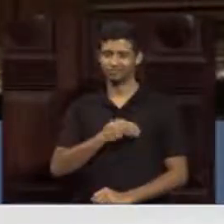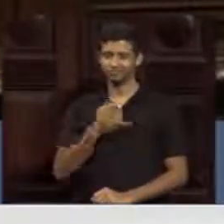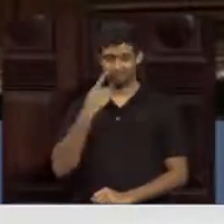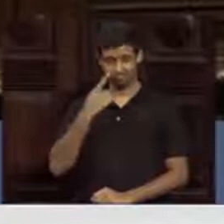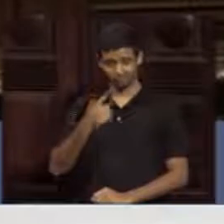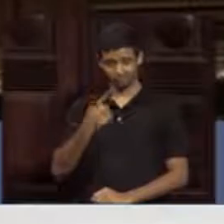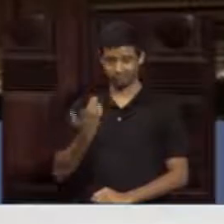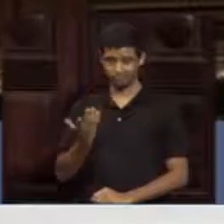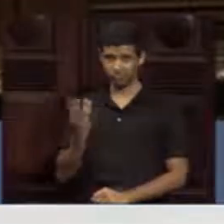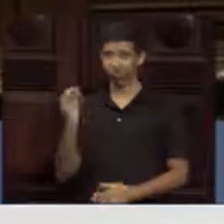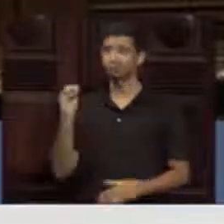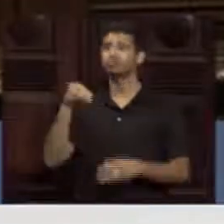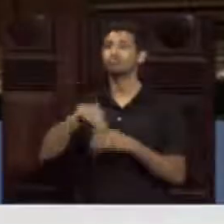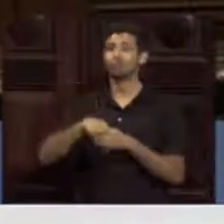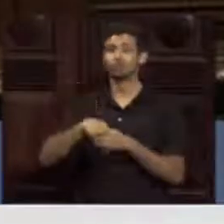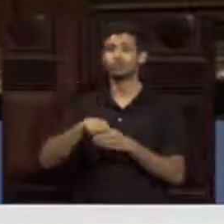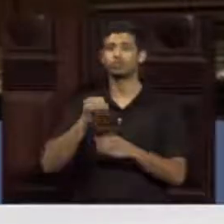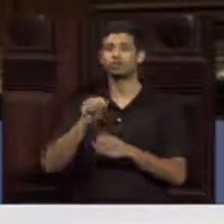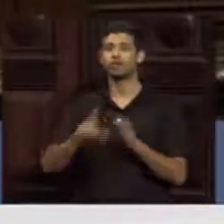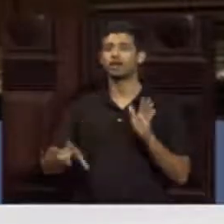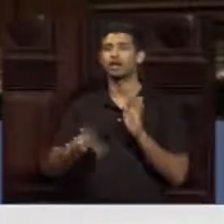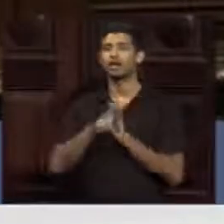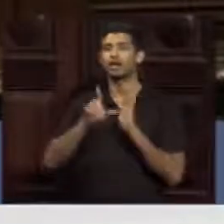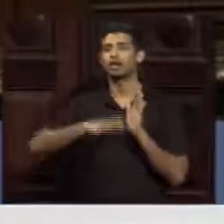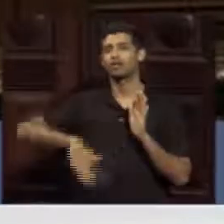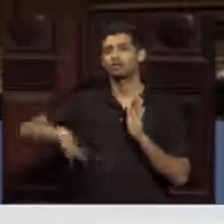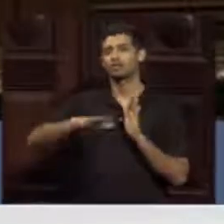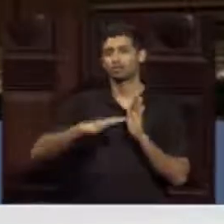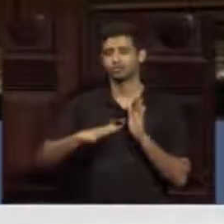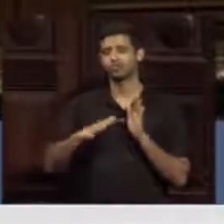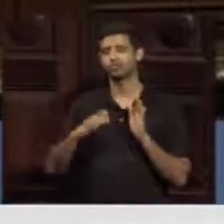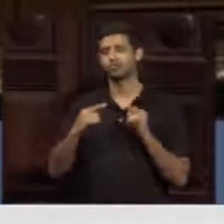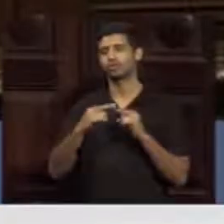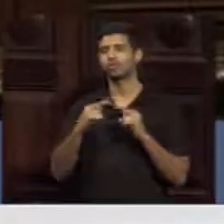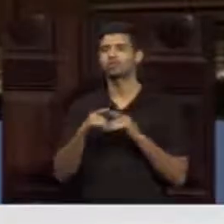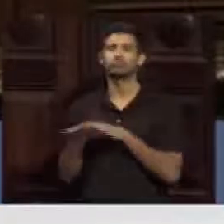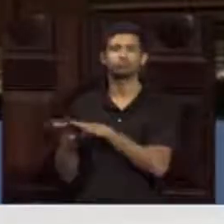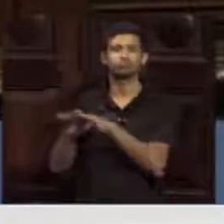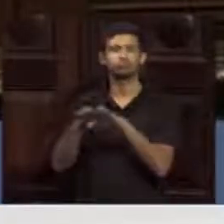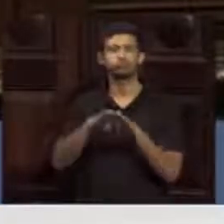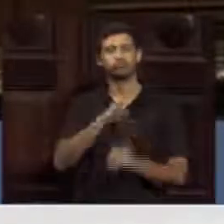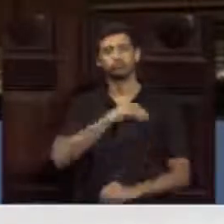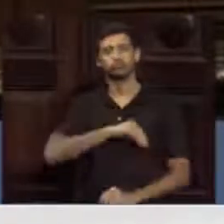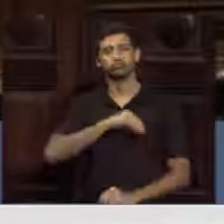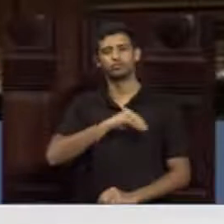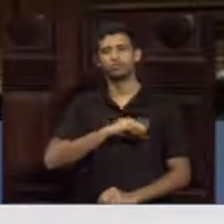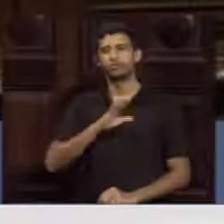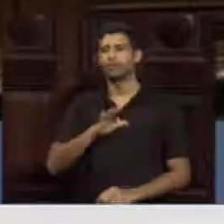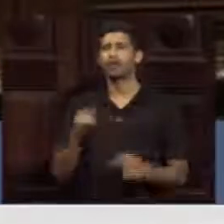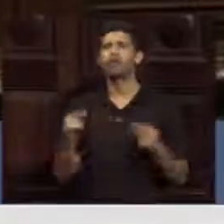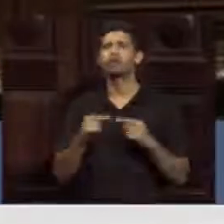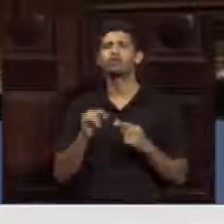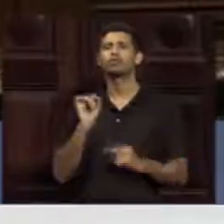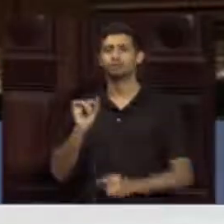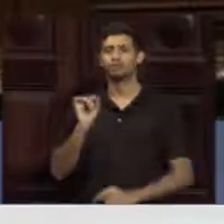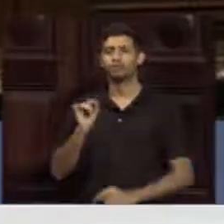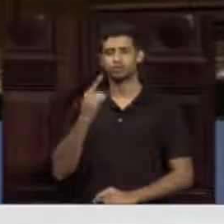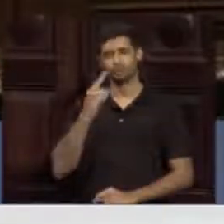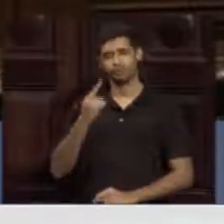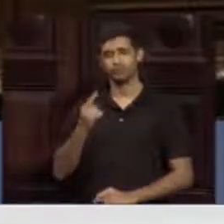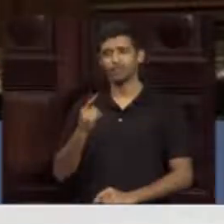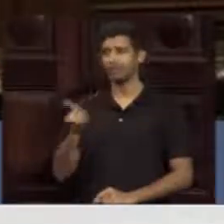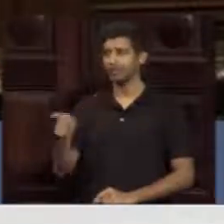introduzido na Lei Geral dos Pisos, em respeito à